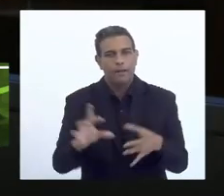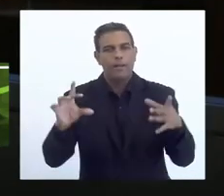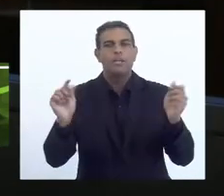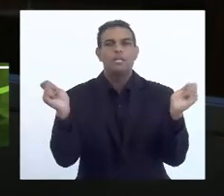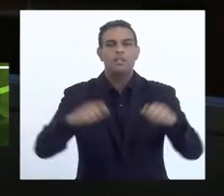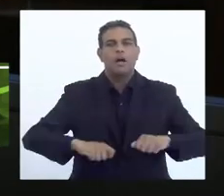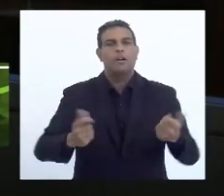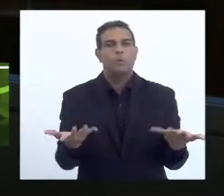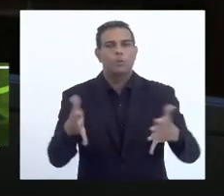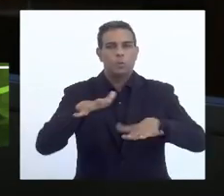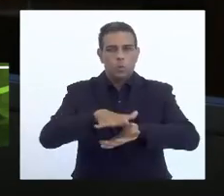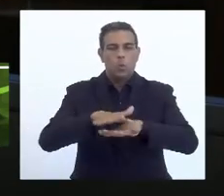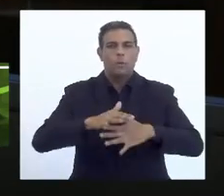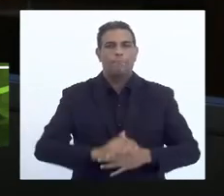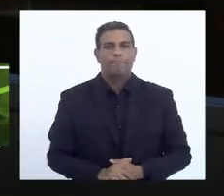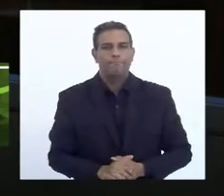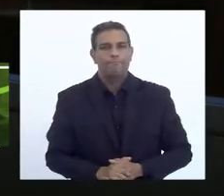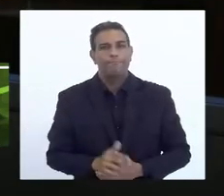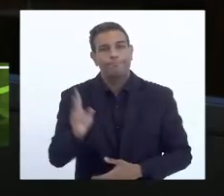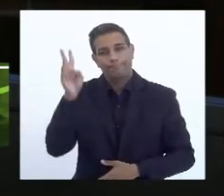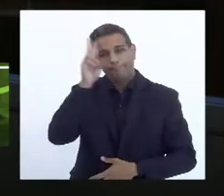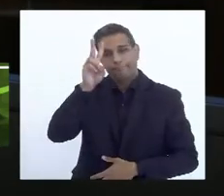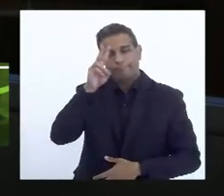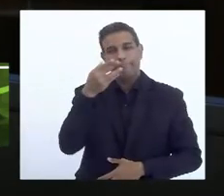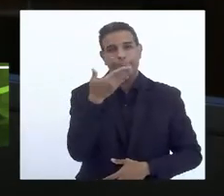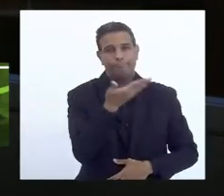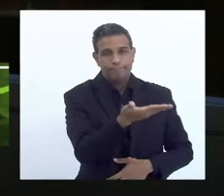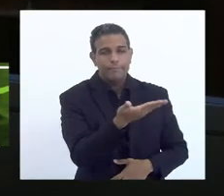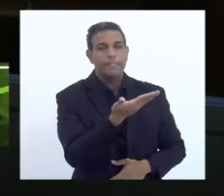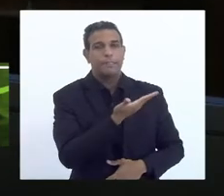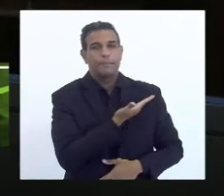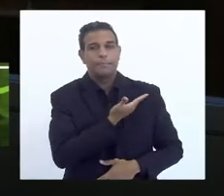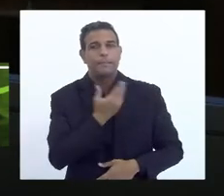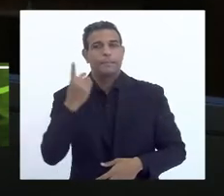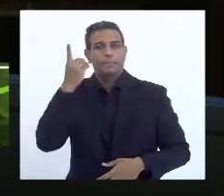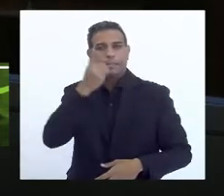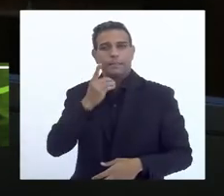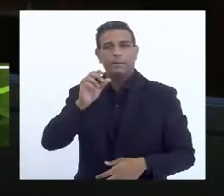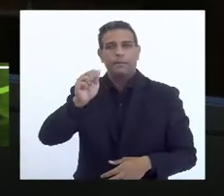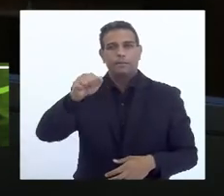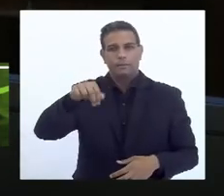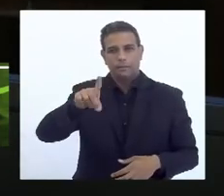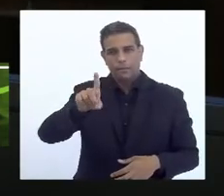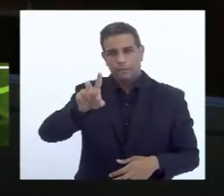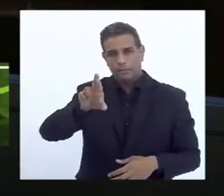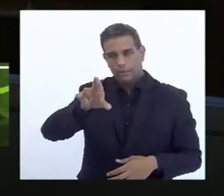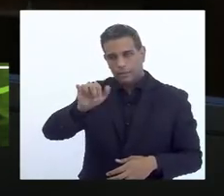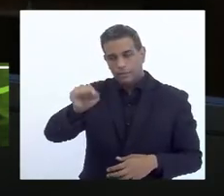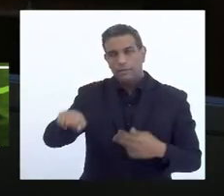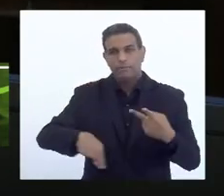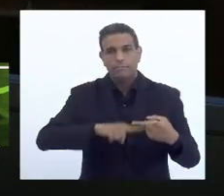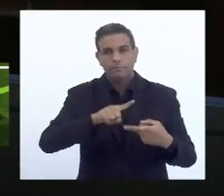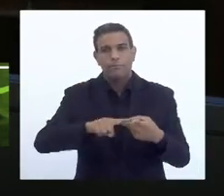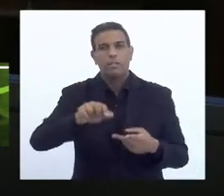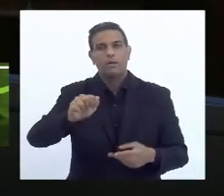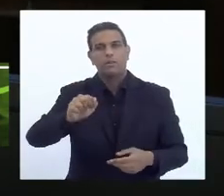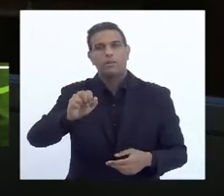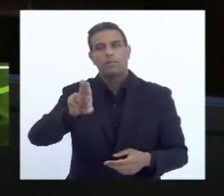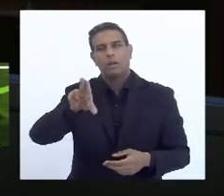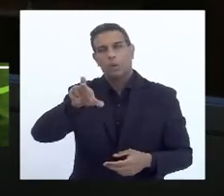nos inclua. Então, lembra aqui nossa querida deputada Andréa de Jesus, Áurea